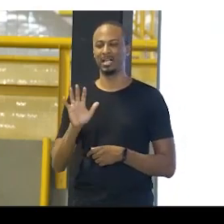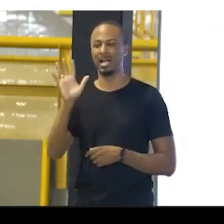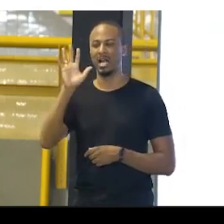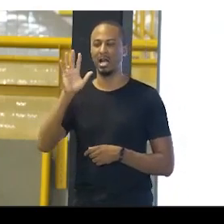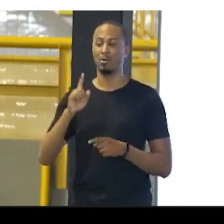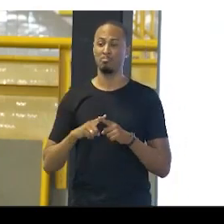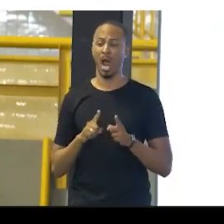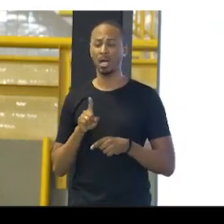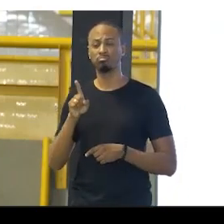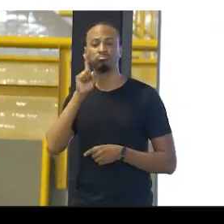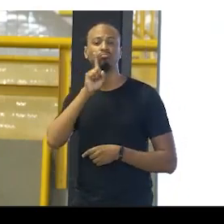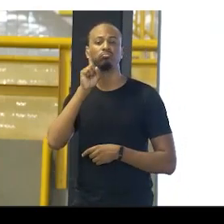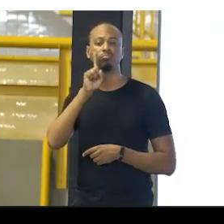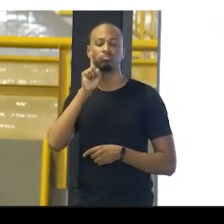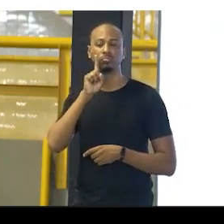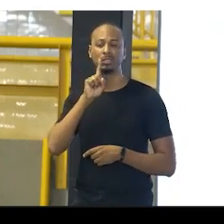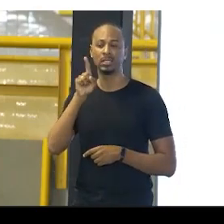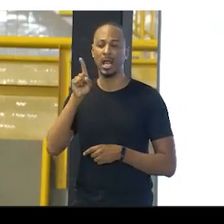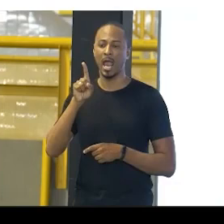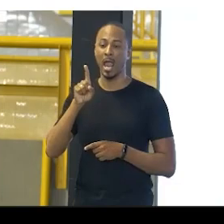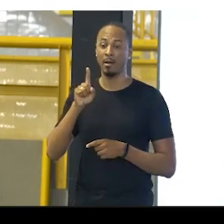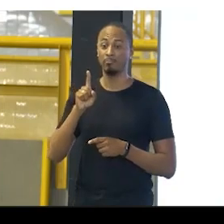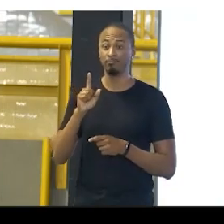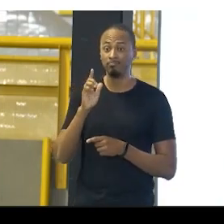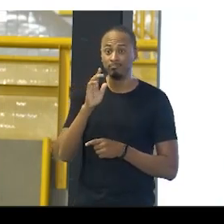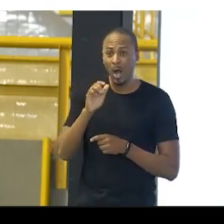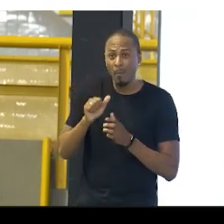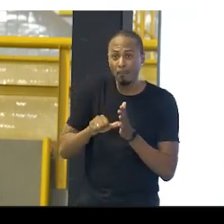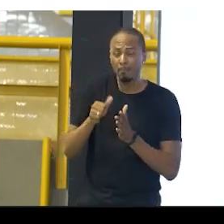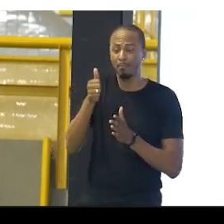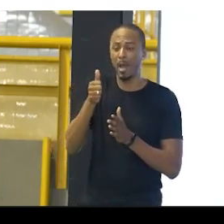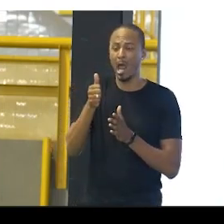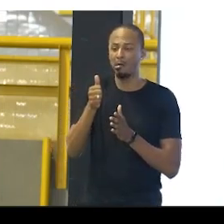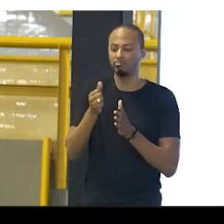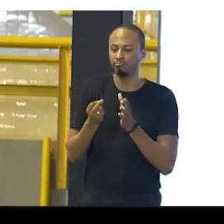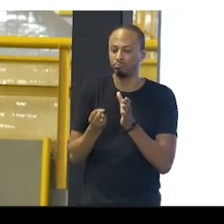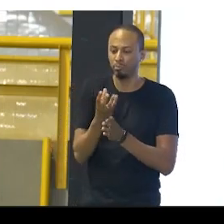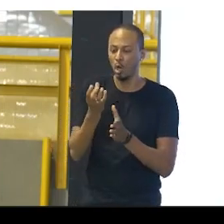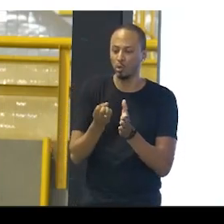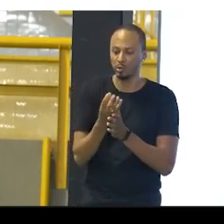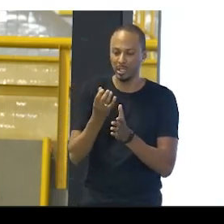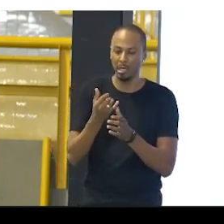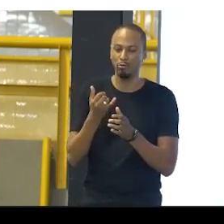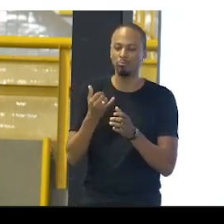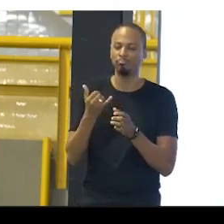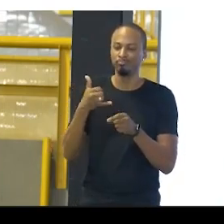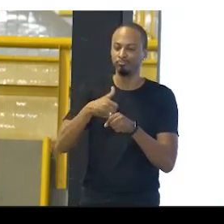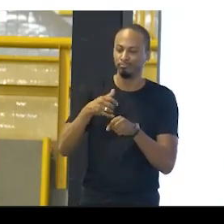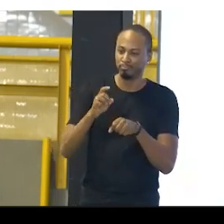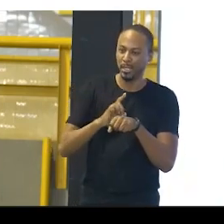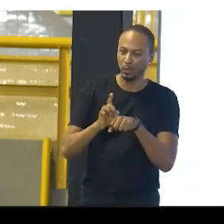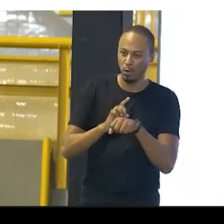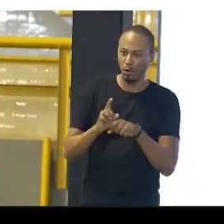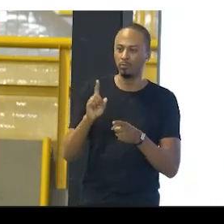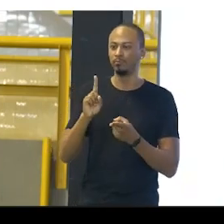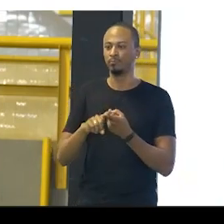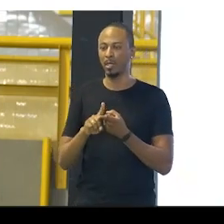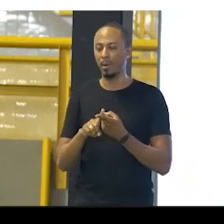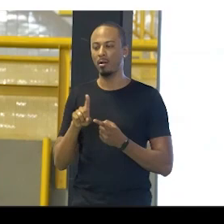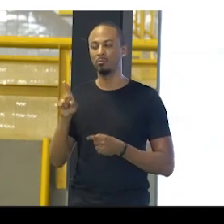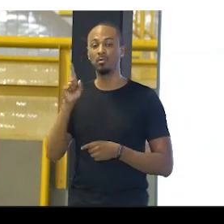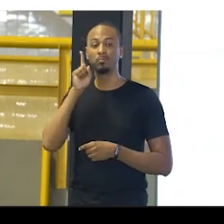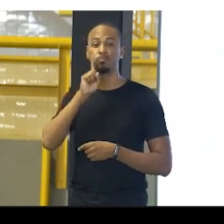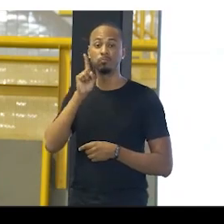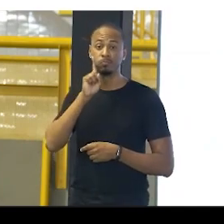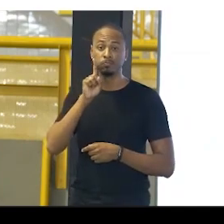foram pioneiros na produção de petróleo, e aí um adeno, e aí um aspecto importante. Os Estados Unidos foram os